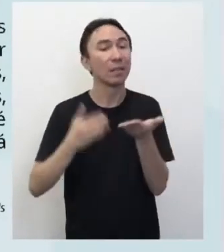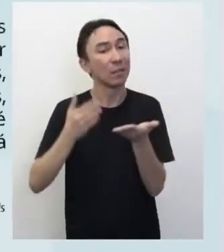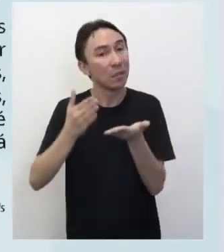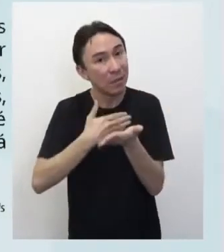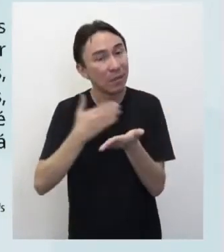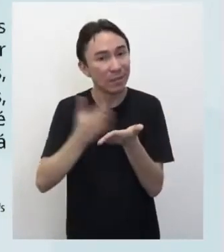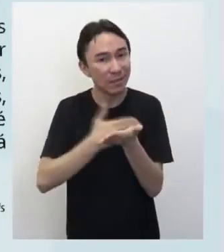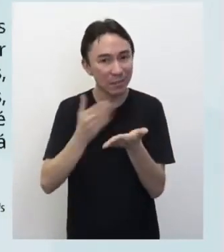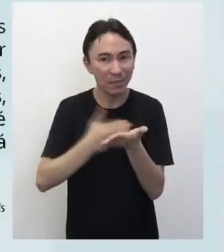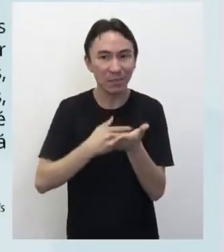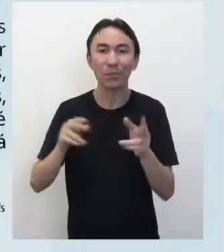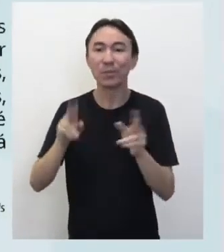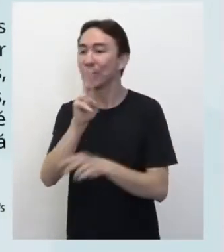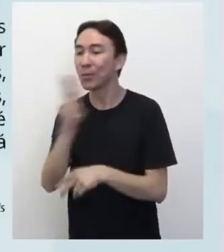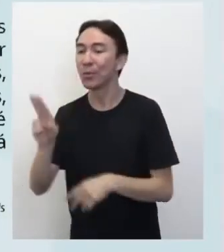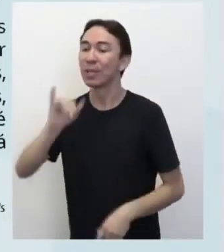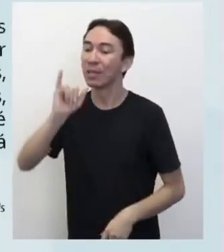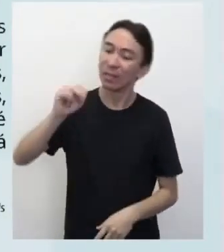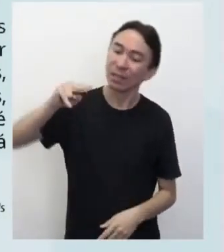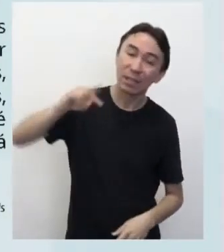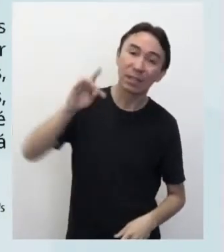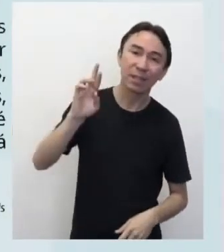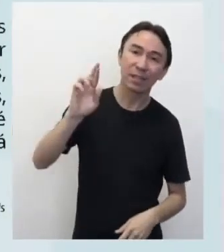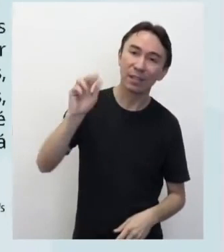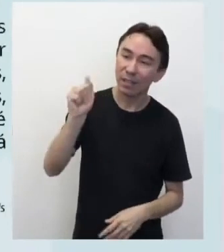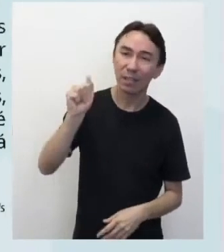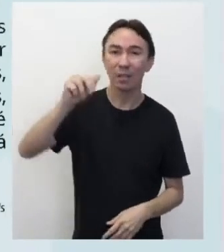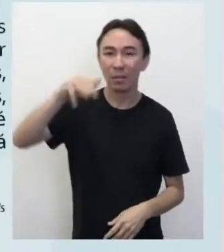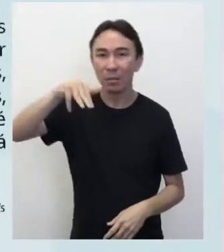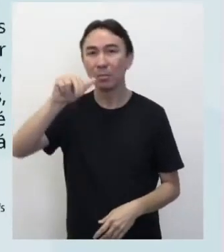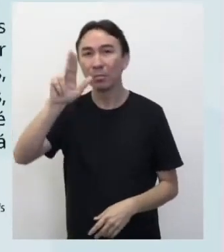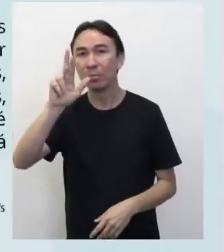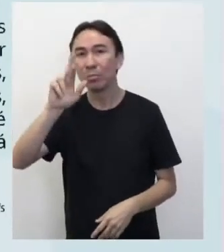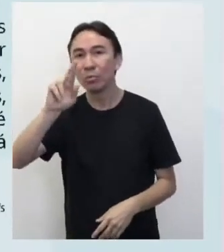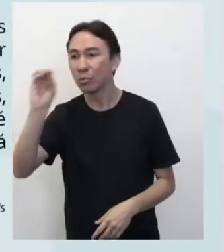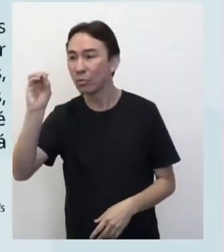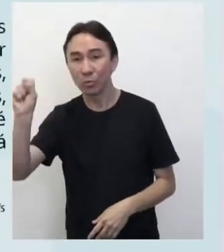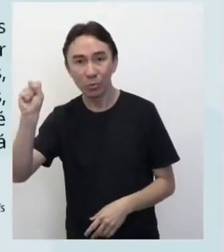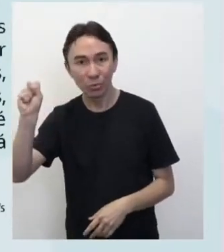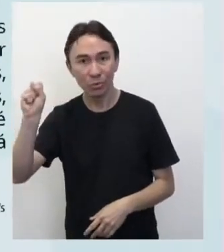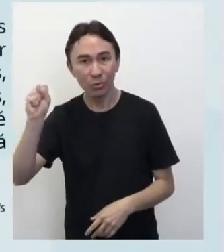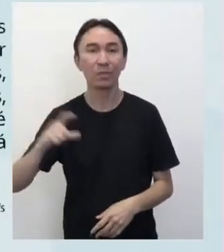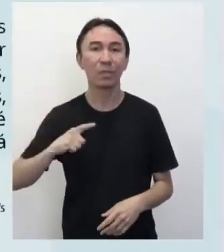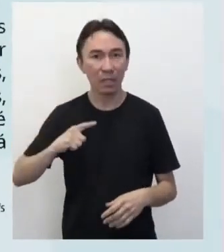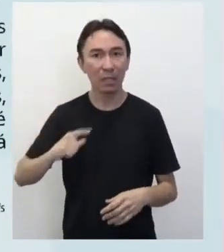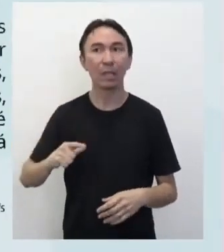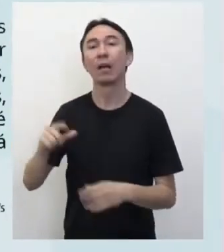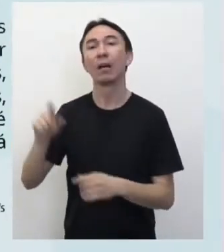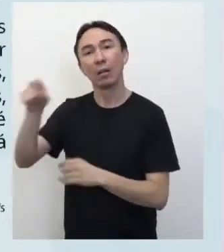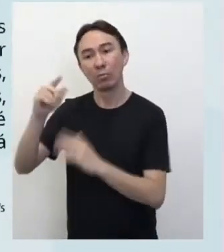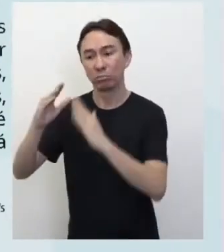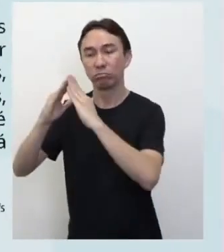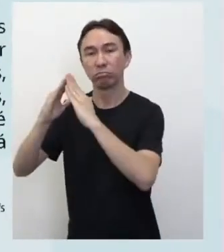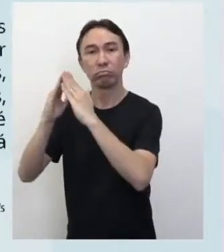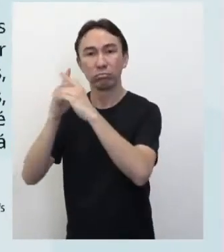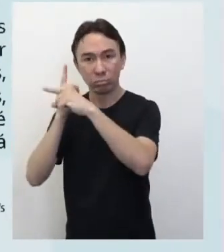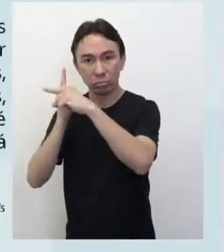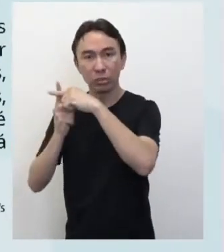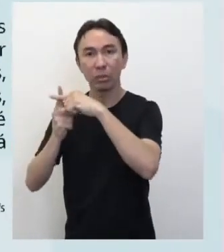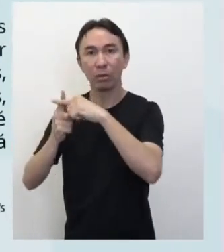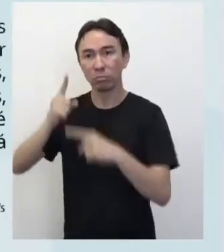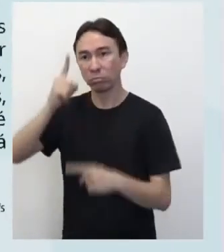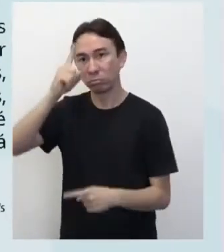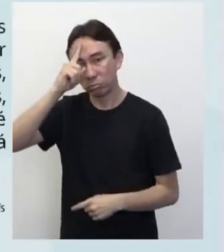Intramuros, a história desvelada do Juqueri, um dos maiores hospitais psiquiátricos do Brasil. Eu conheço lá. E é da Júlia Nadar.